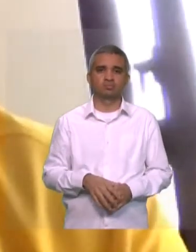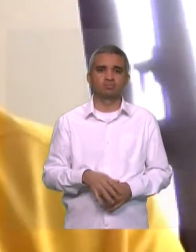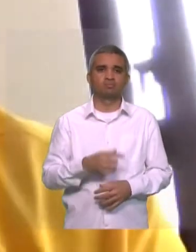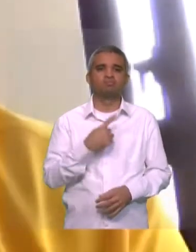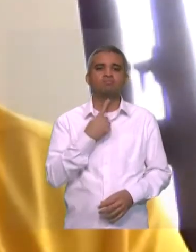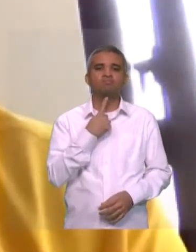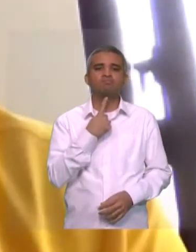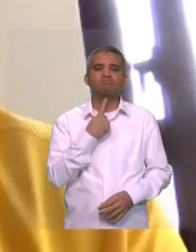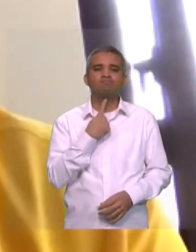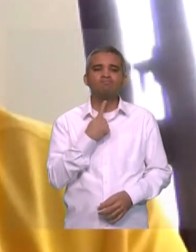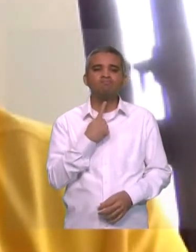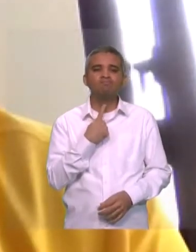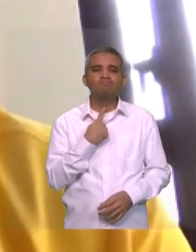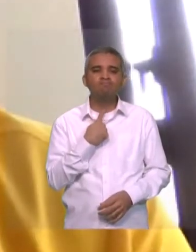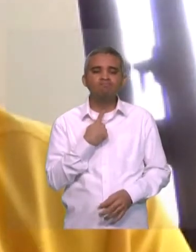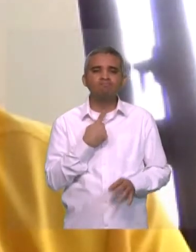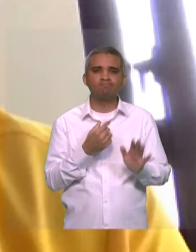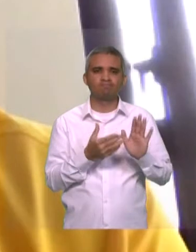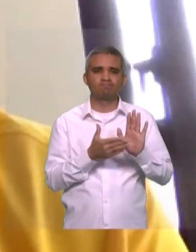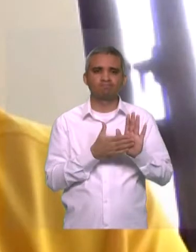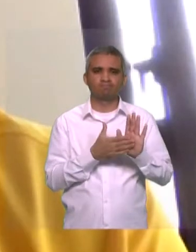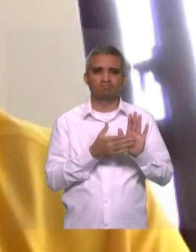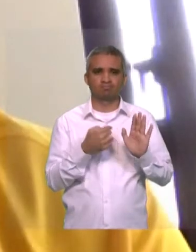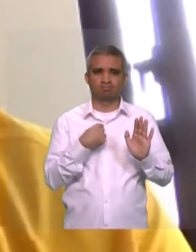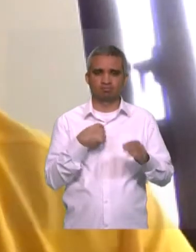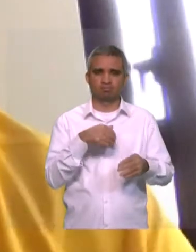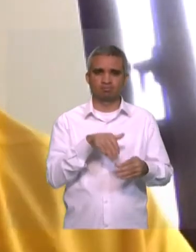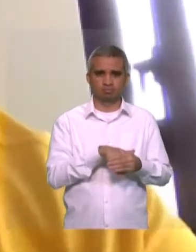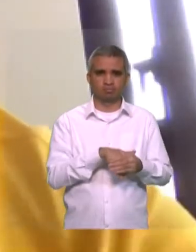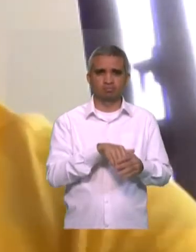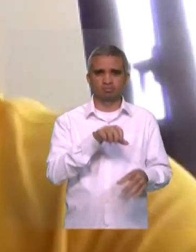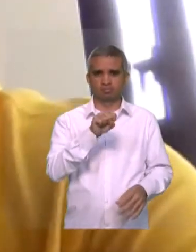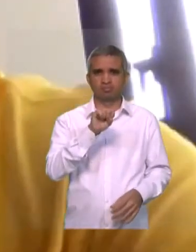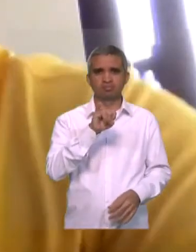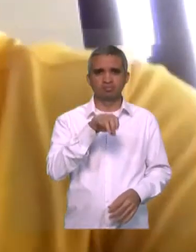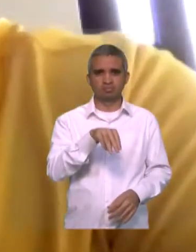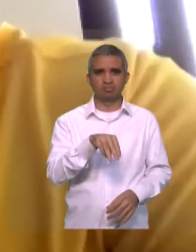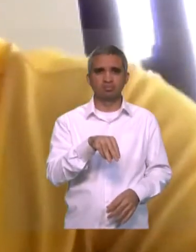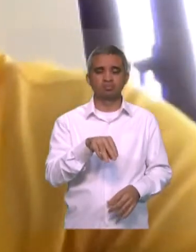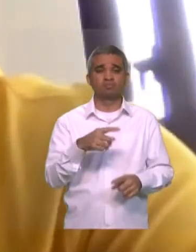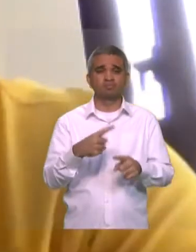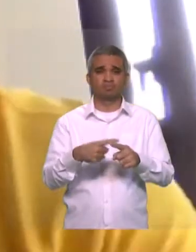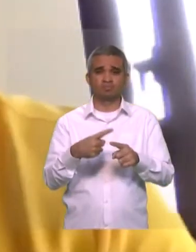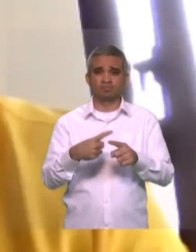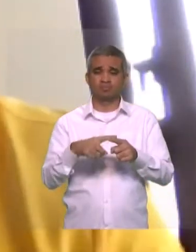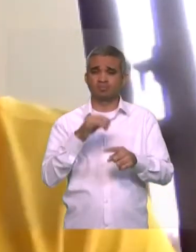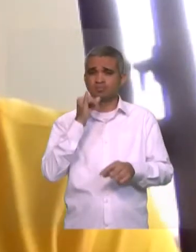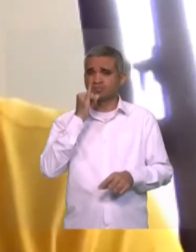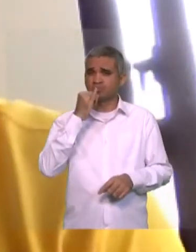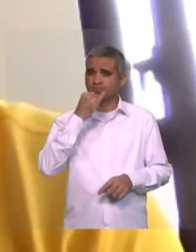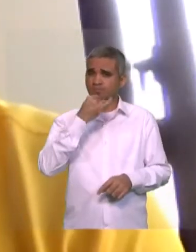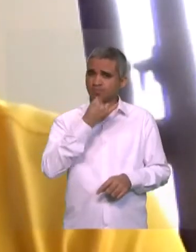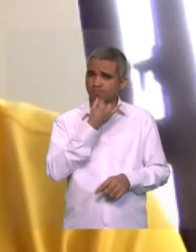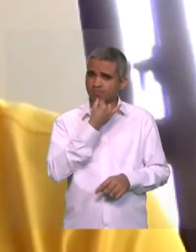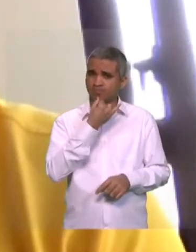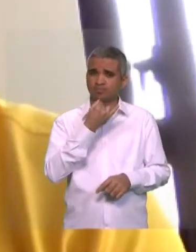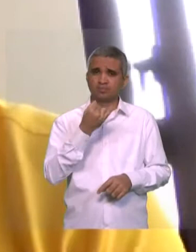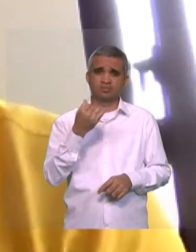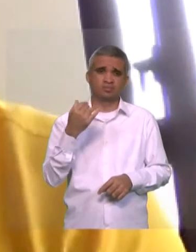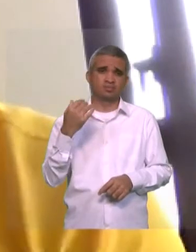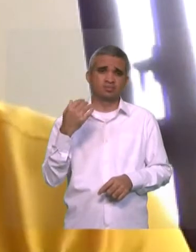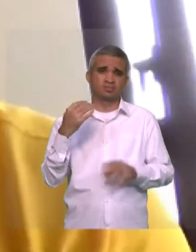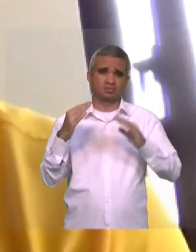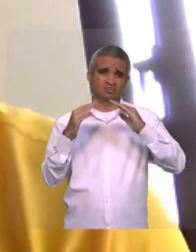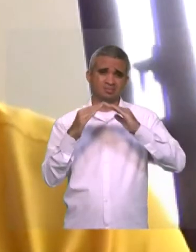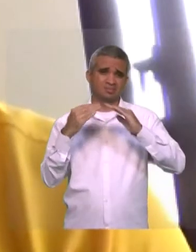vontade eu faço esse voto porque, infelizmente, as instituições financeiras elas lucram